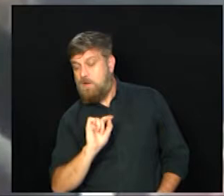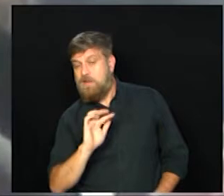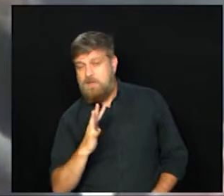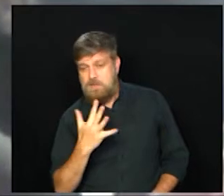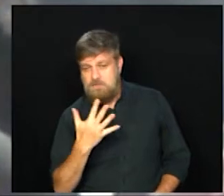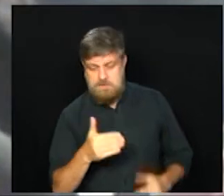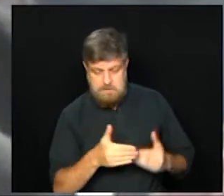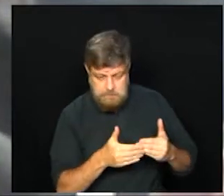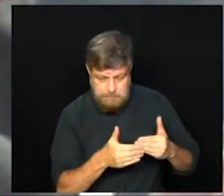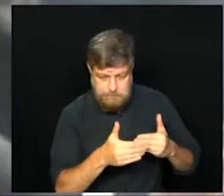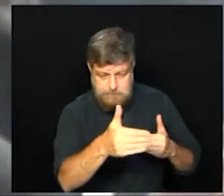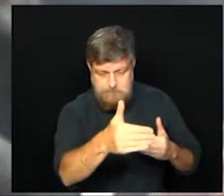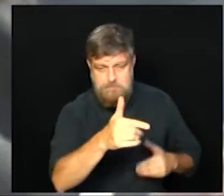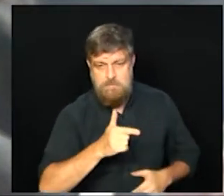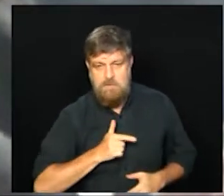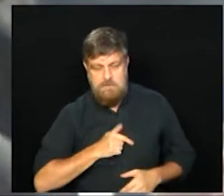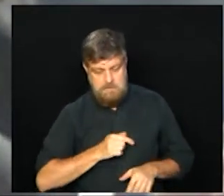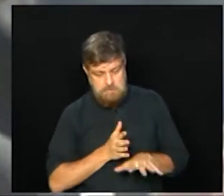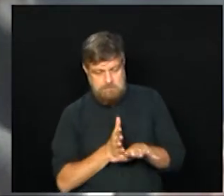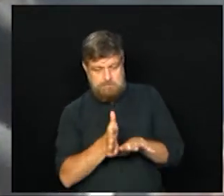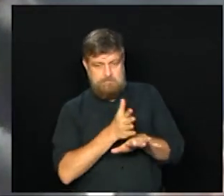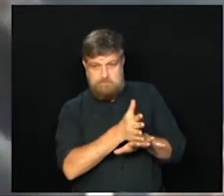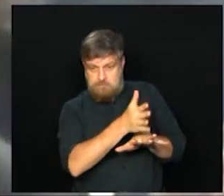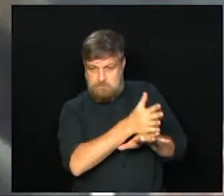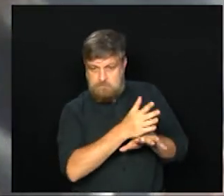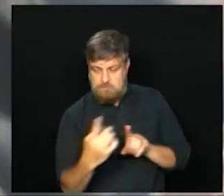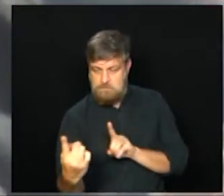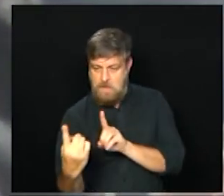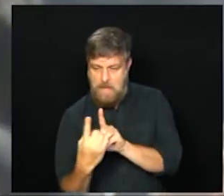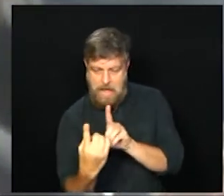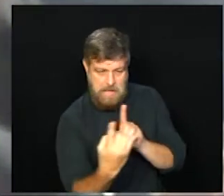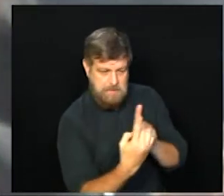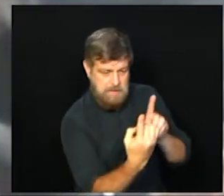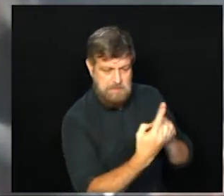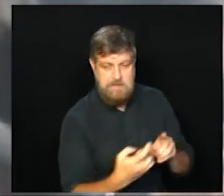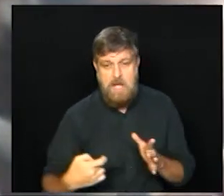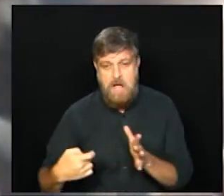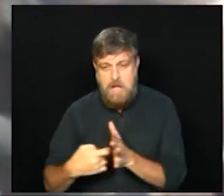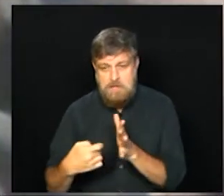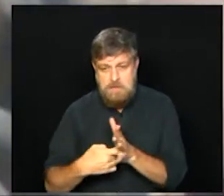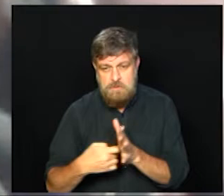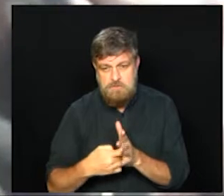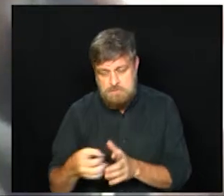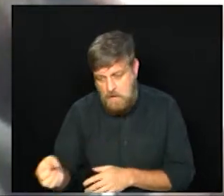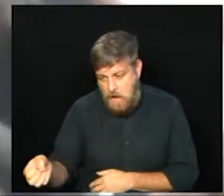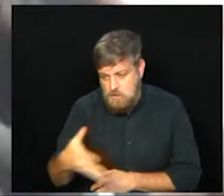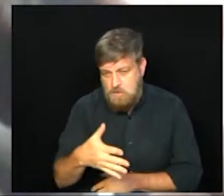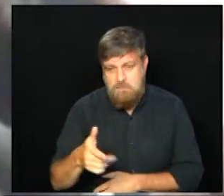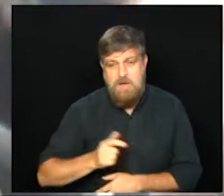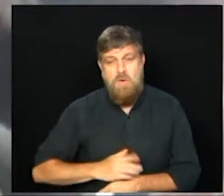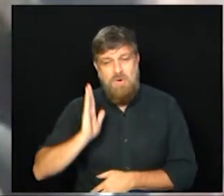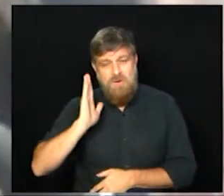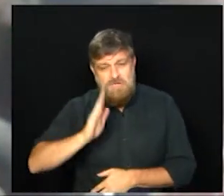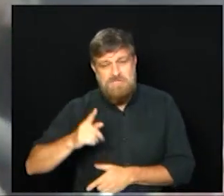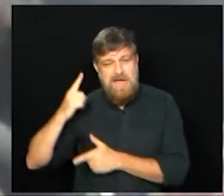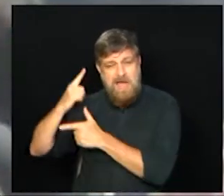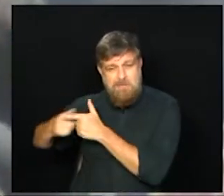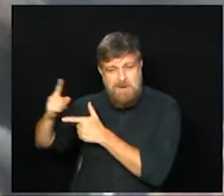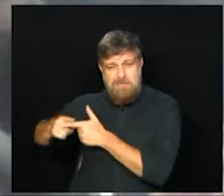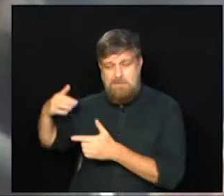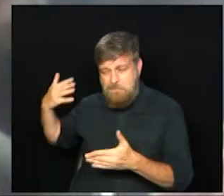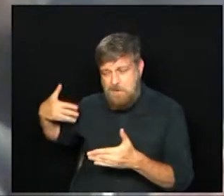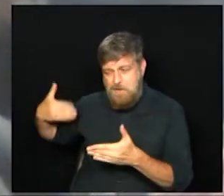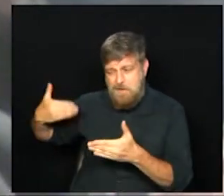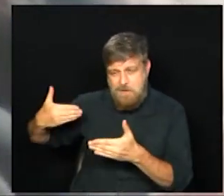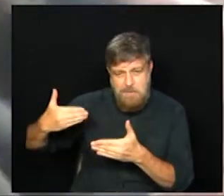partir daí ela vai abrindo os braços para atender todas as novas demandas, ou as demandas são antigas, mas que